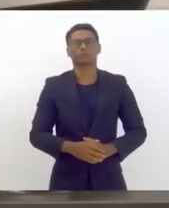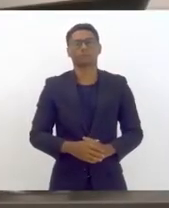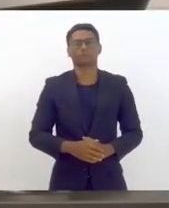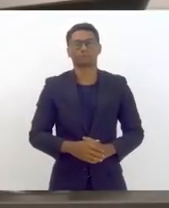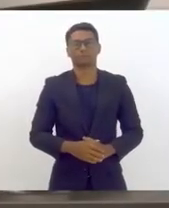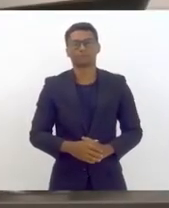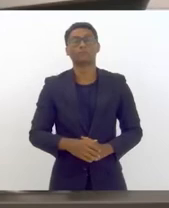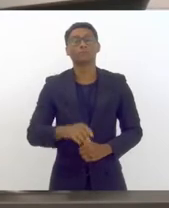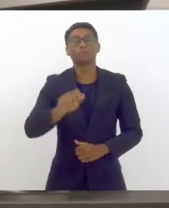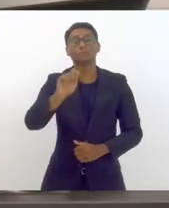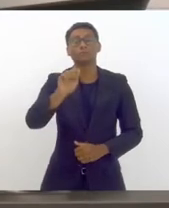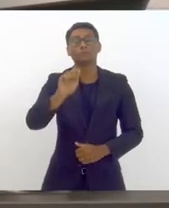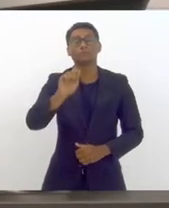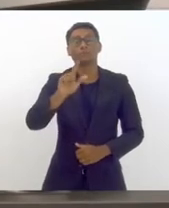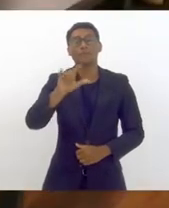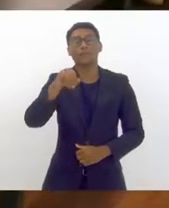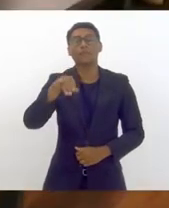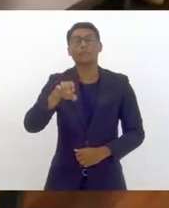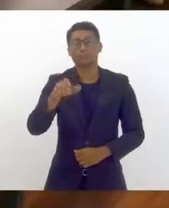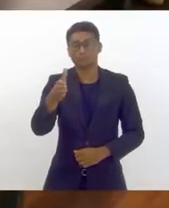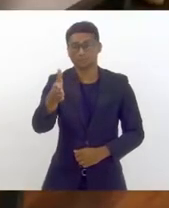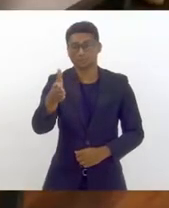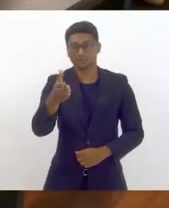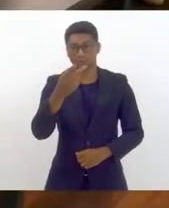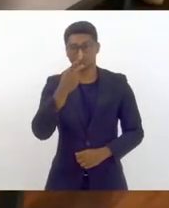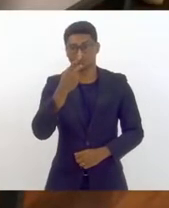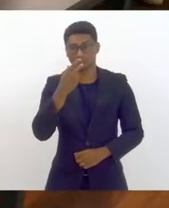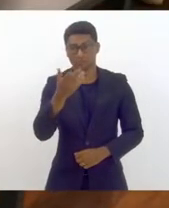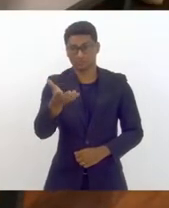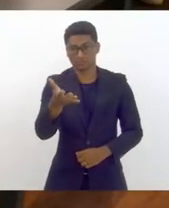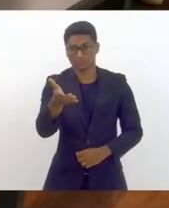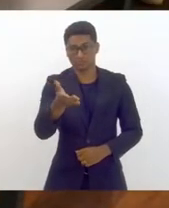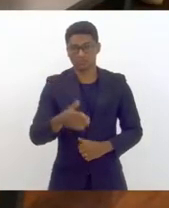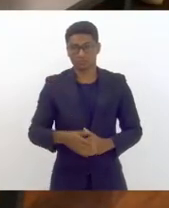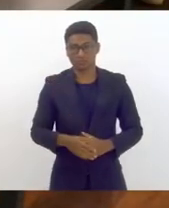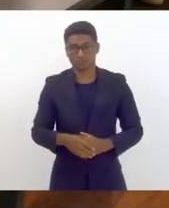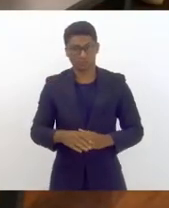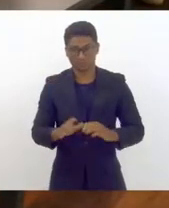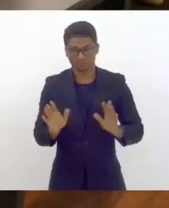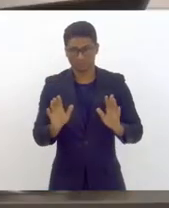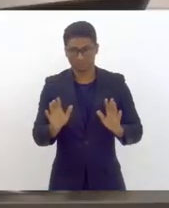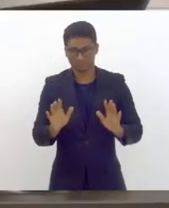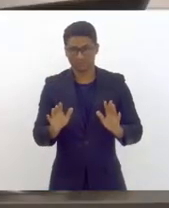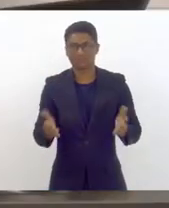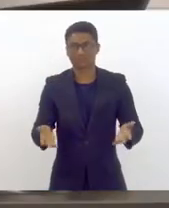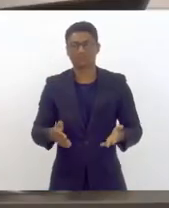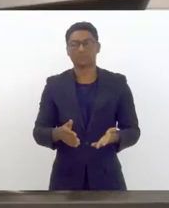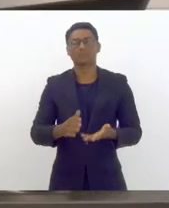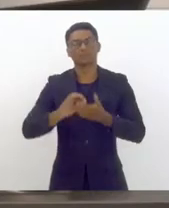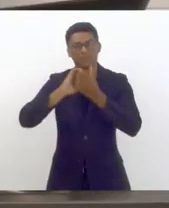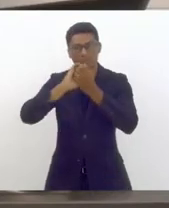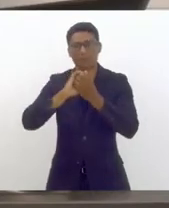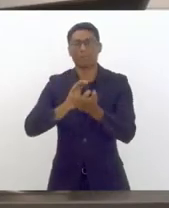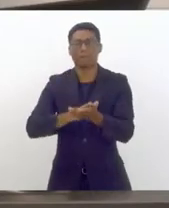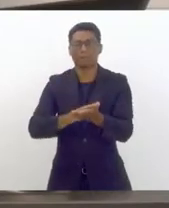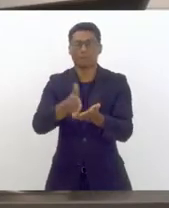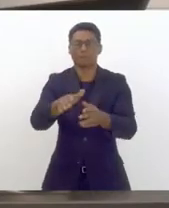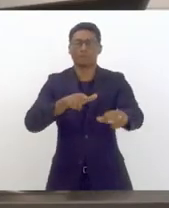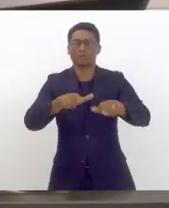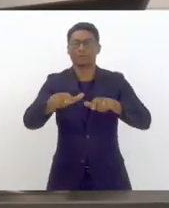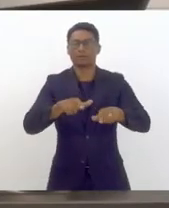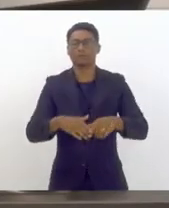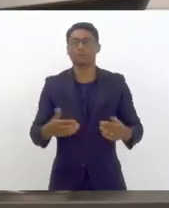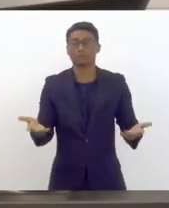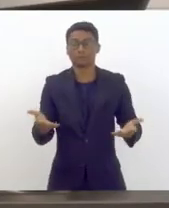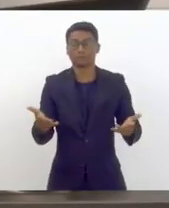Aline vai querer fazer uso da palavra, Aline, em nome das comissões. Então, te saudar e parabenizar pelo trabalho desde já. Passar a palavra